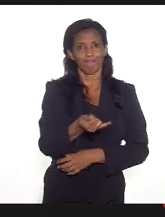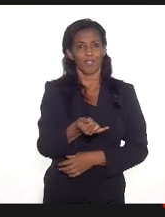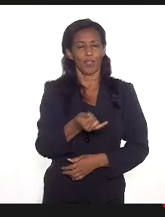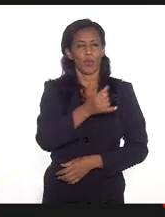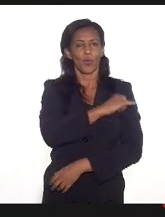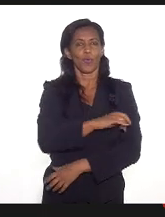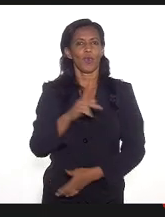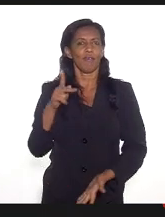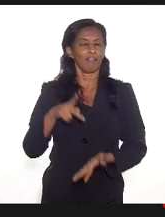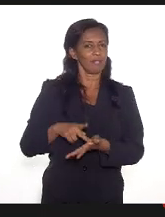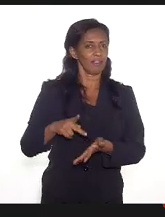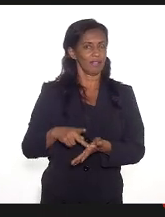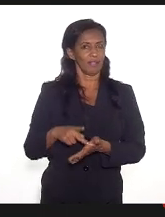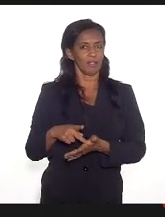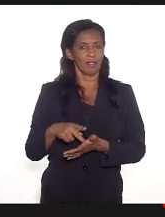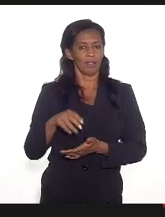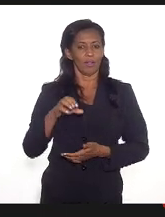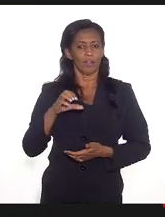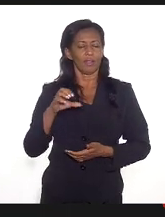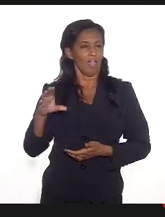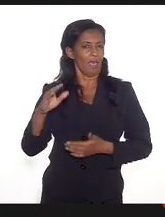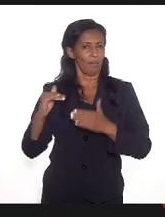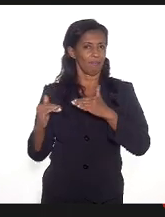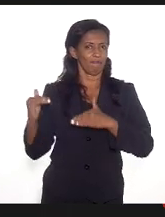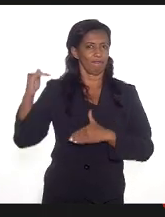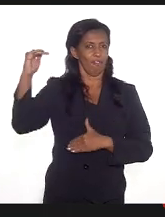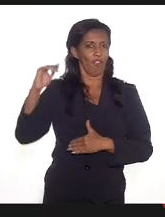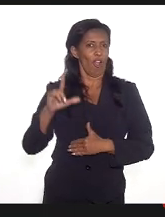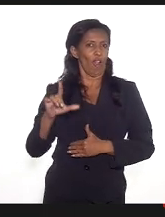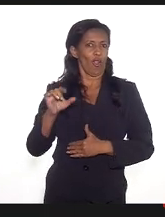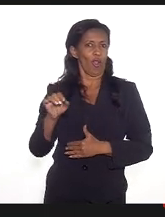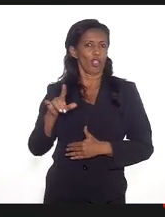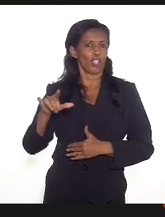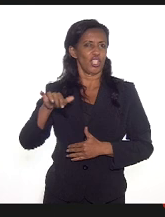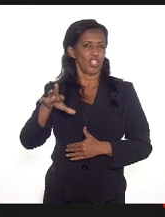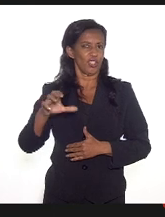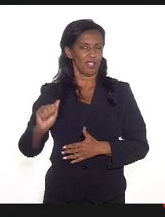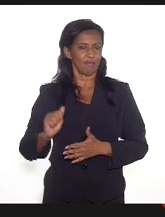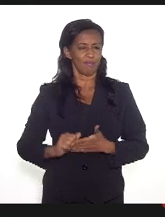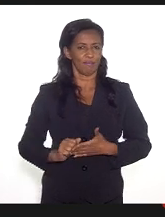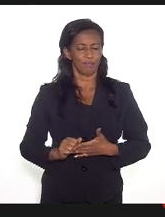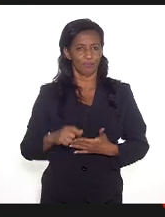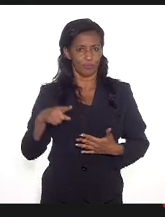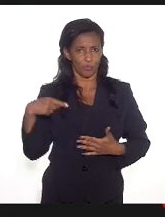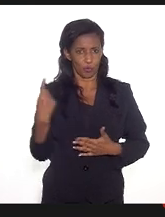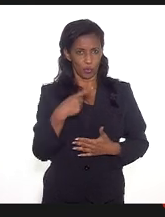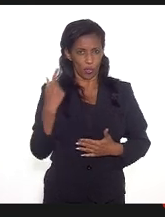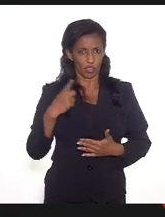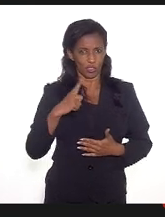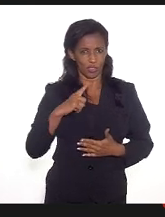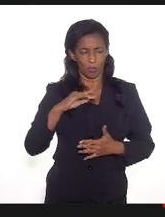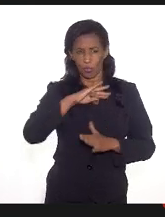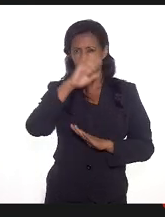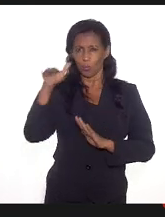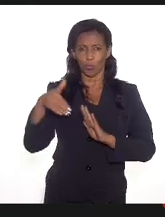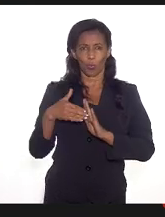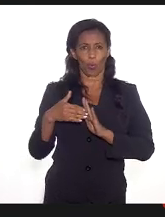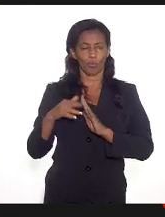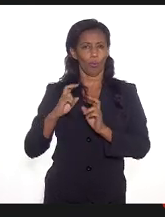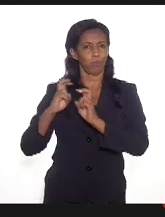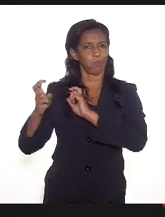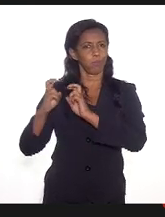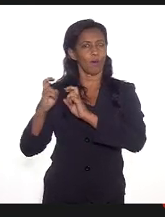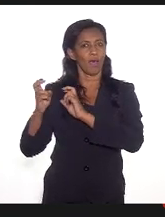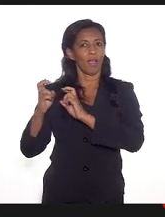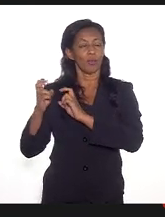Rio é, na realidade, um hub logístico. Nós temos, abrangendo todos os modais de transporte,